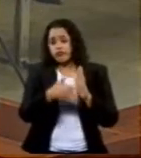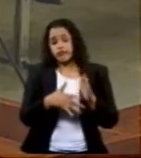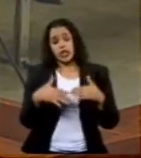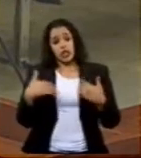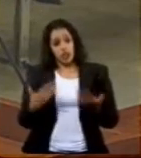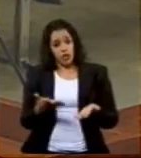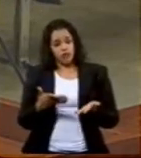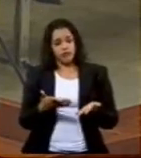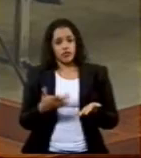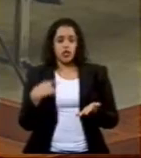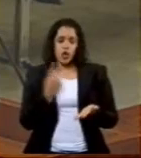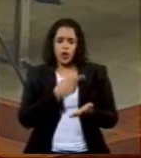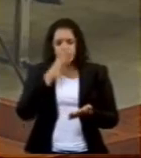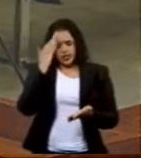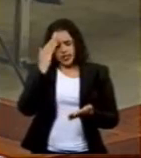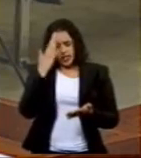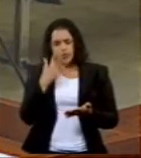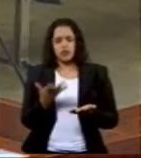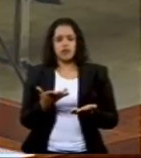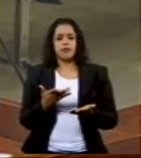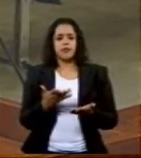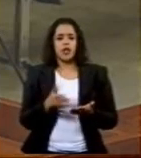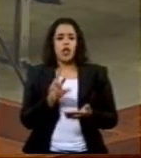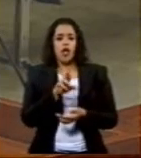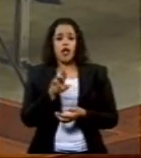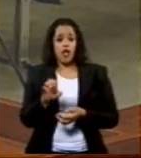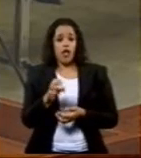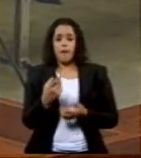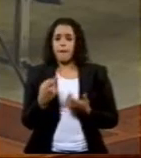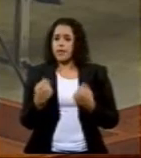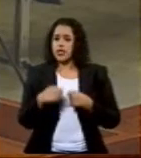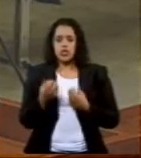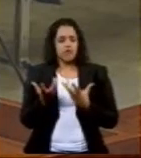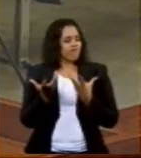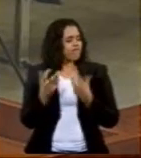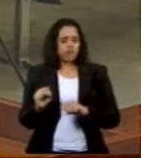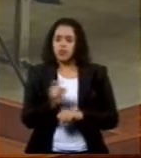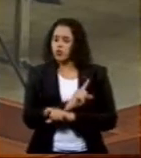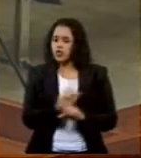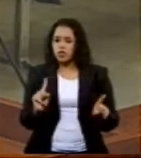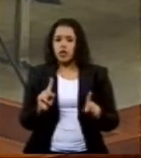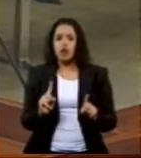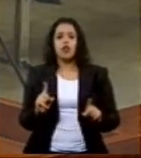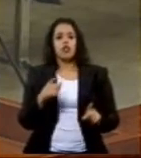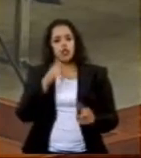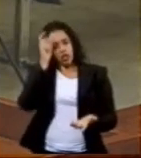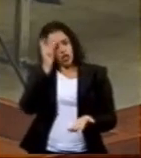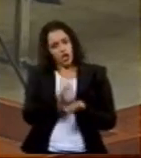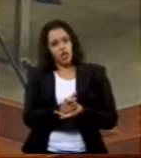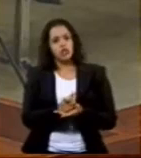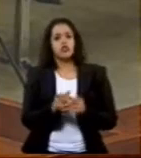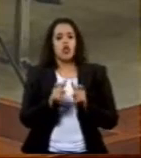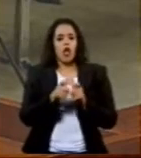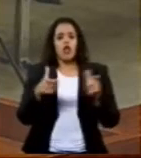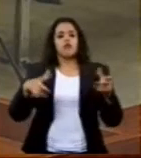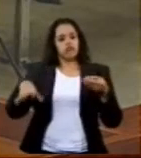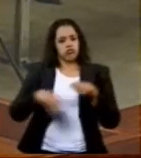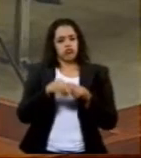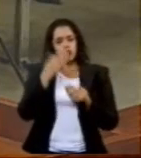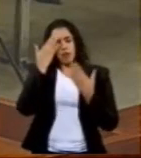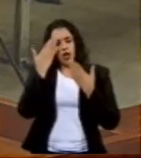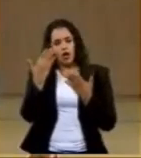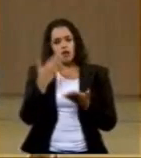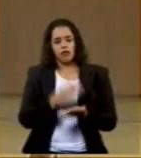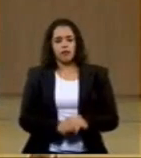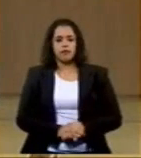do direito, entendemos que o recurso deve ser desprovido como estabelecimento de tese no sentido da extensão do adicional. Muito obrigado,